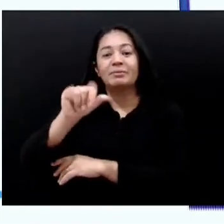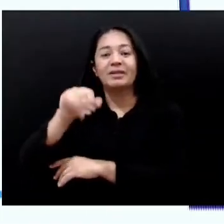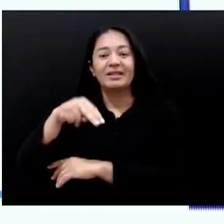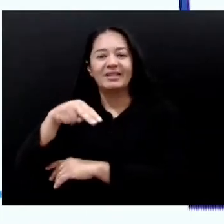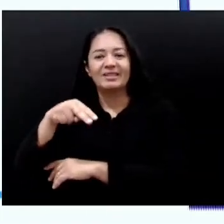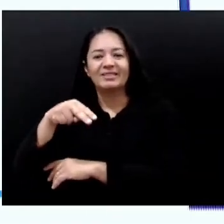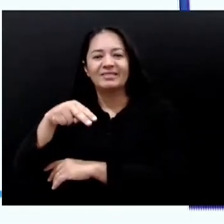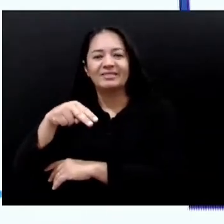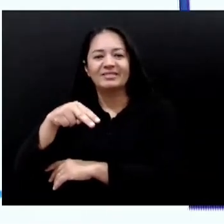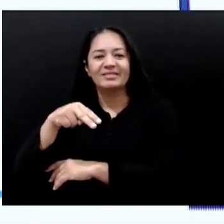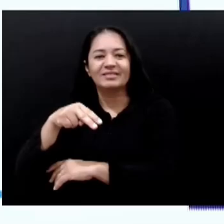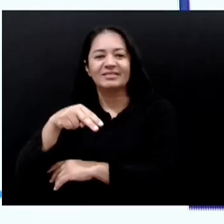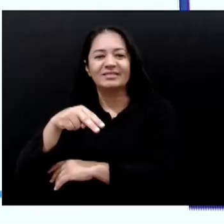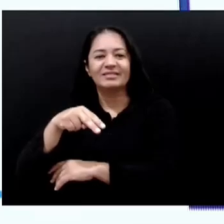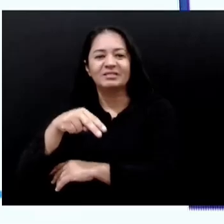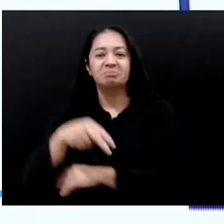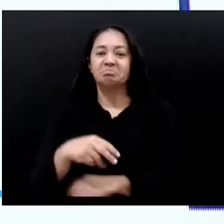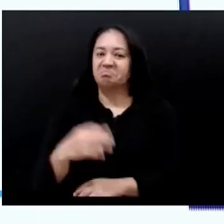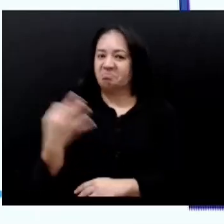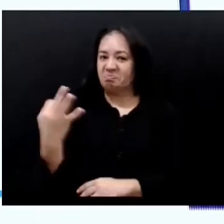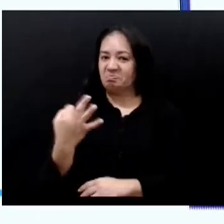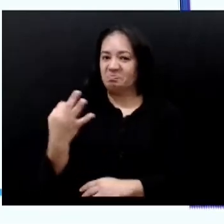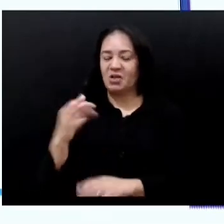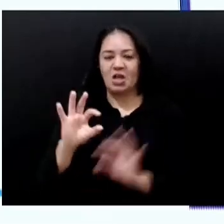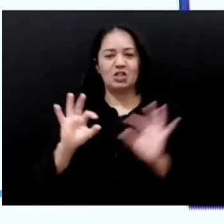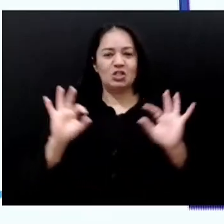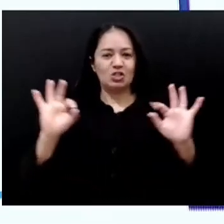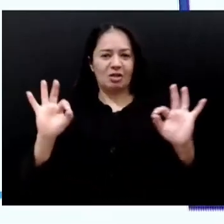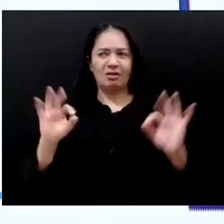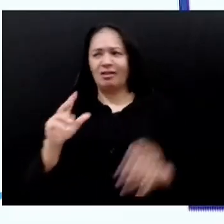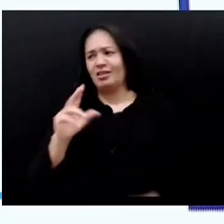Industry. Gente, é chique o negócio.